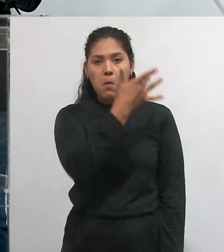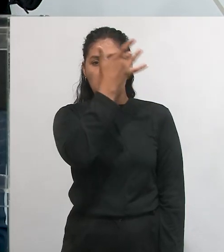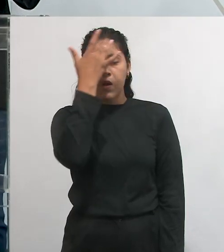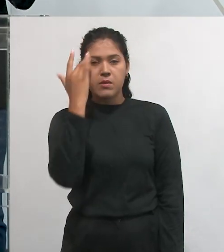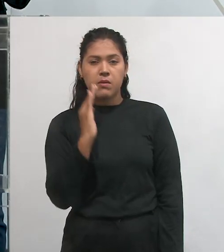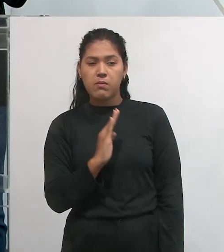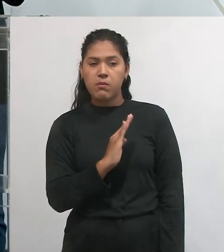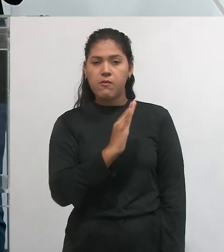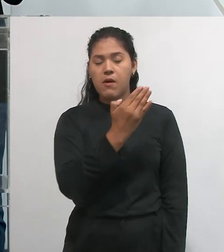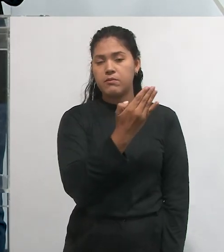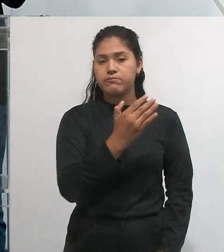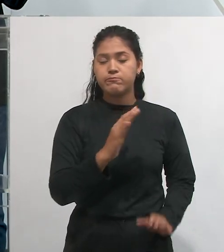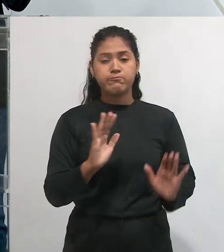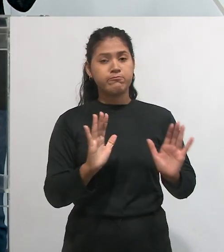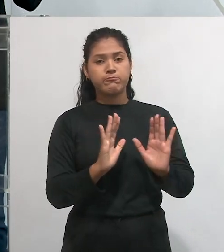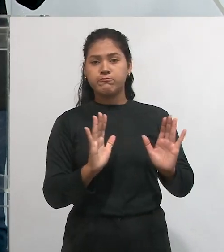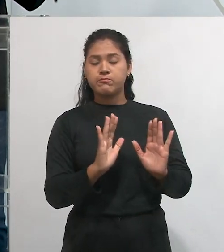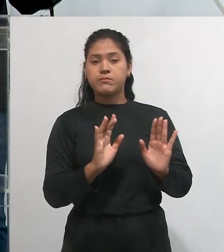sobrepor